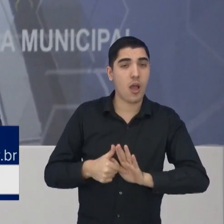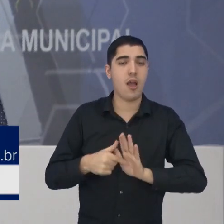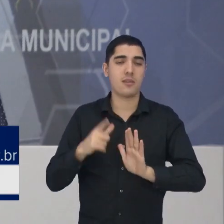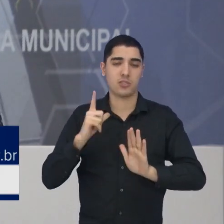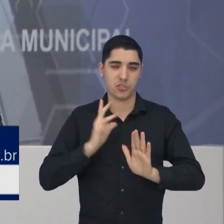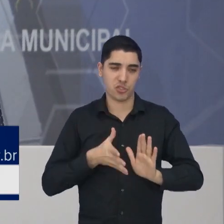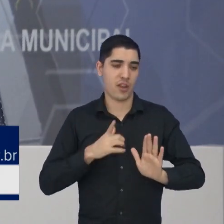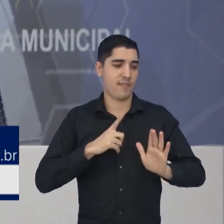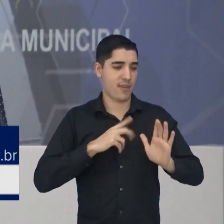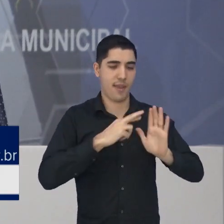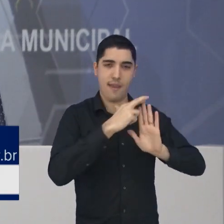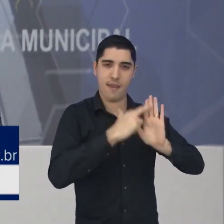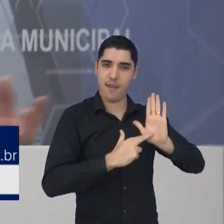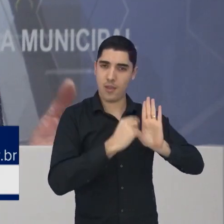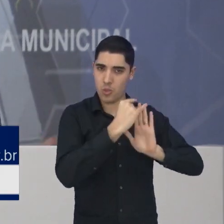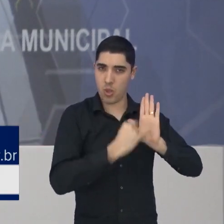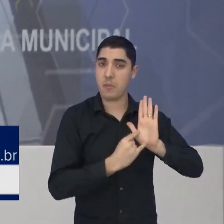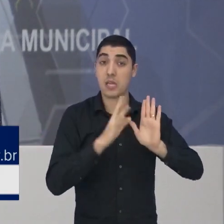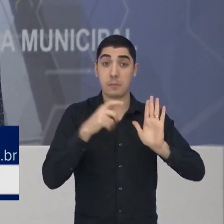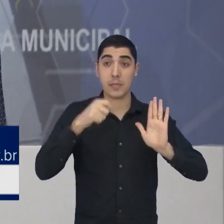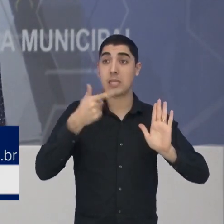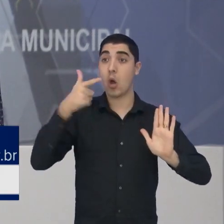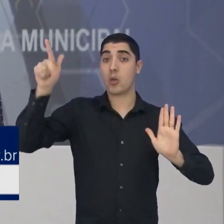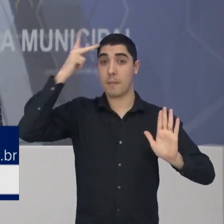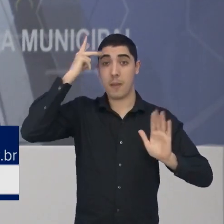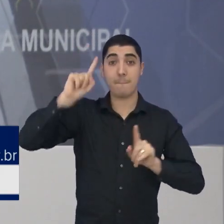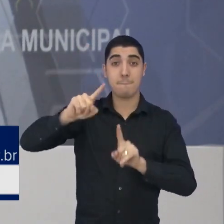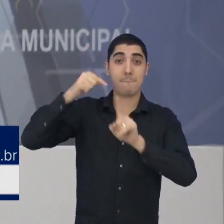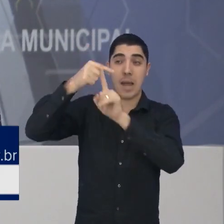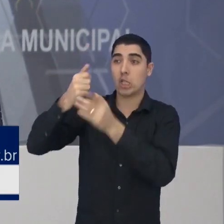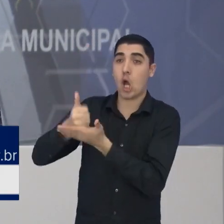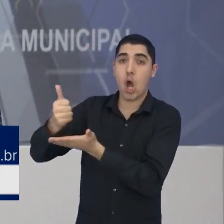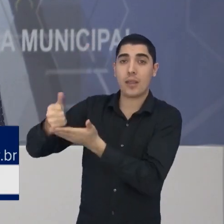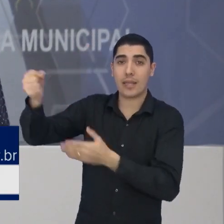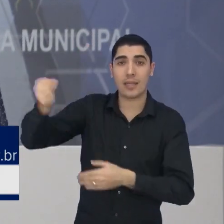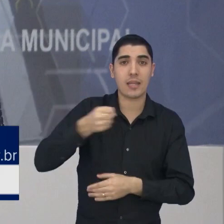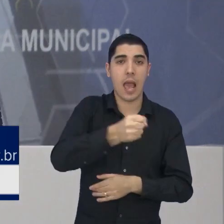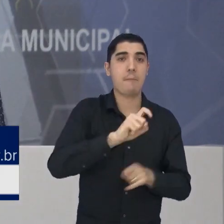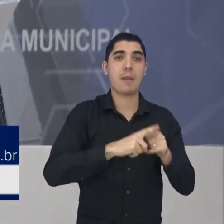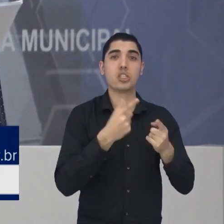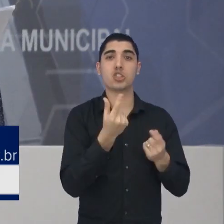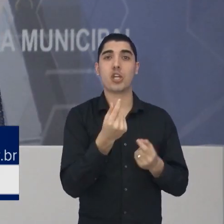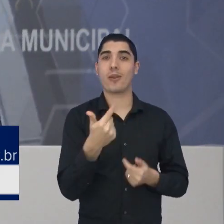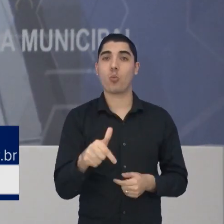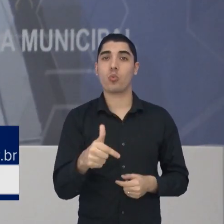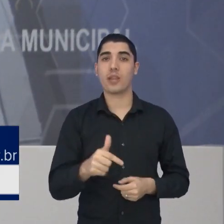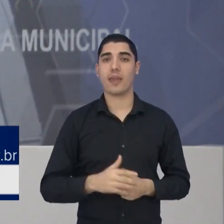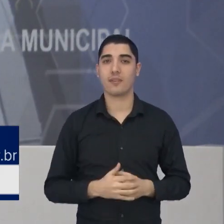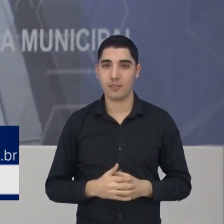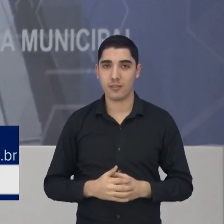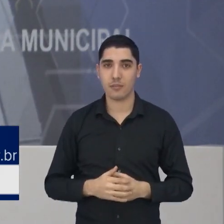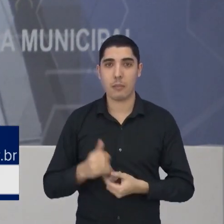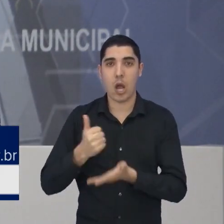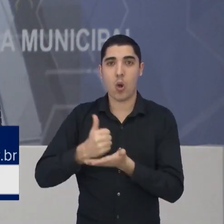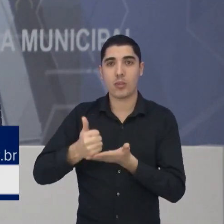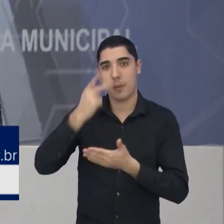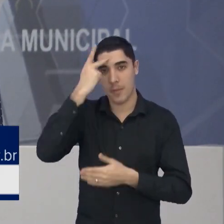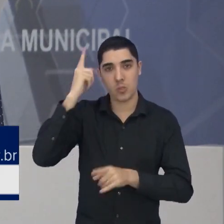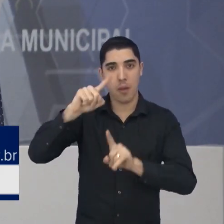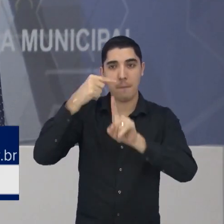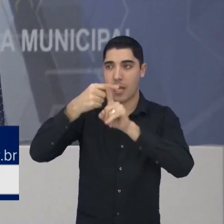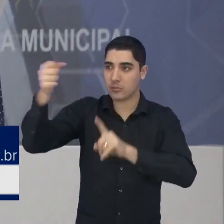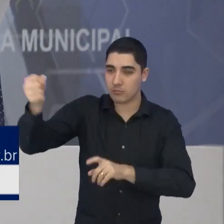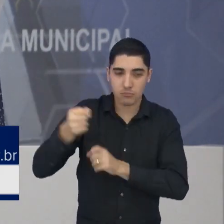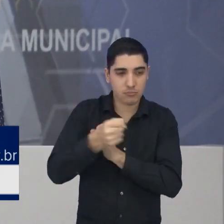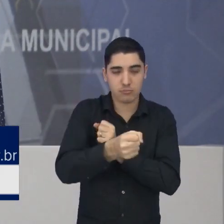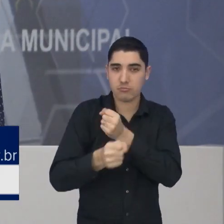que precisava contratar mais gente, mas para contratar gente para a fundação nunca teve dinheiro. Nunca teve. Não teve dinheiro